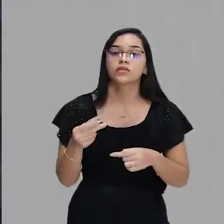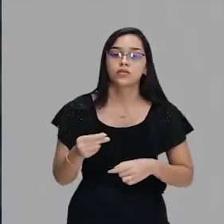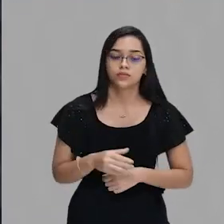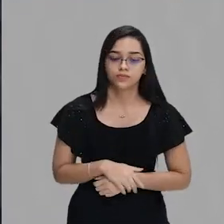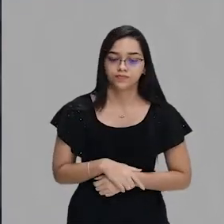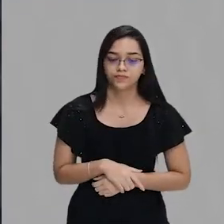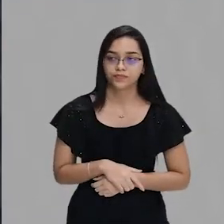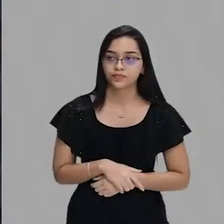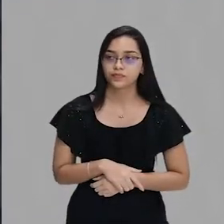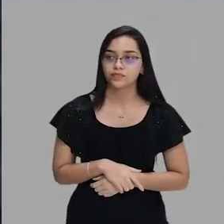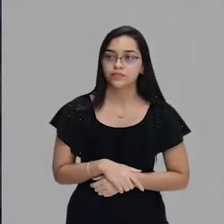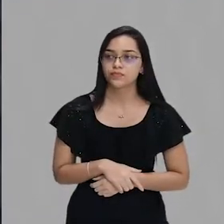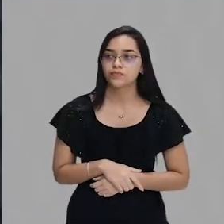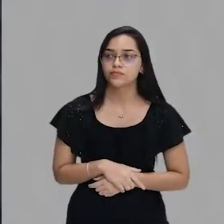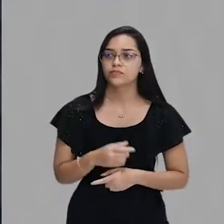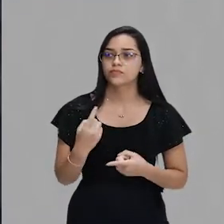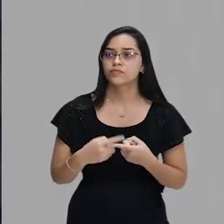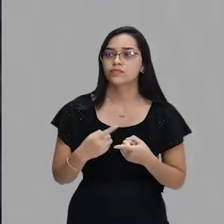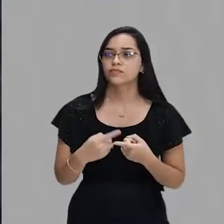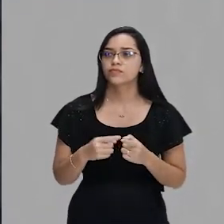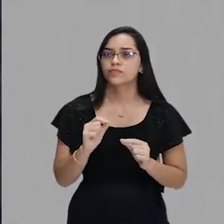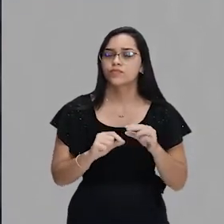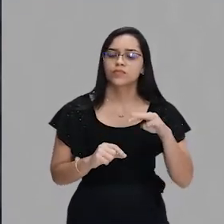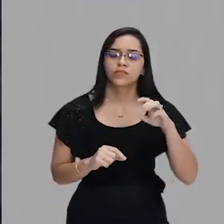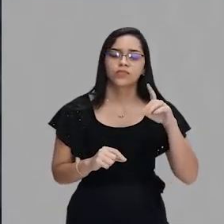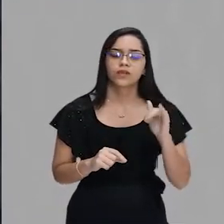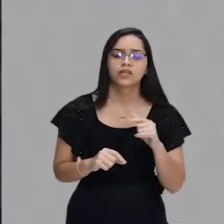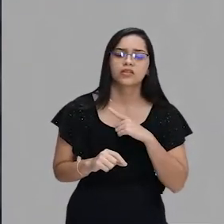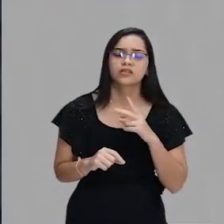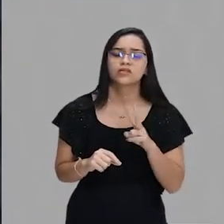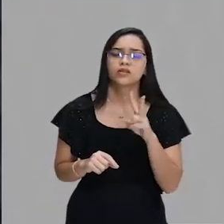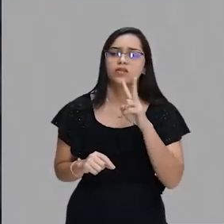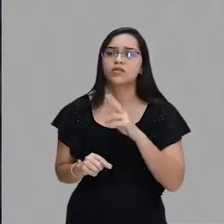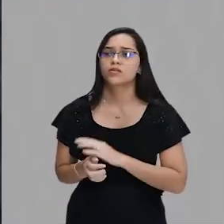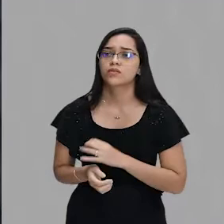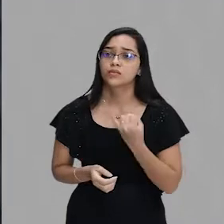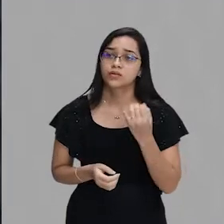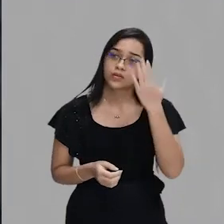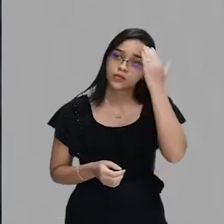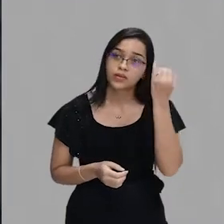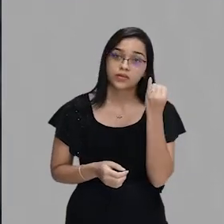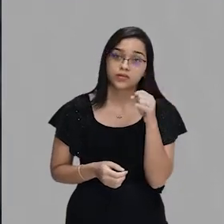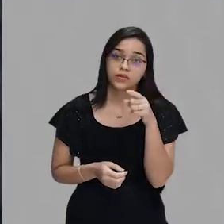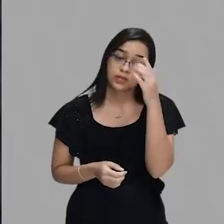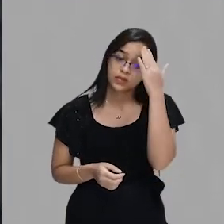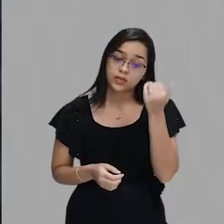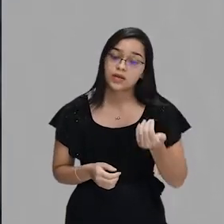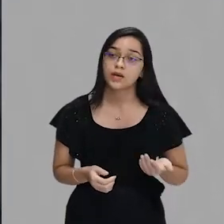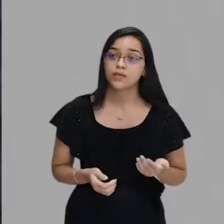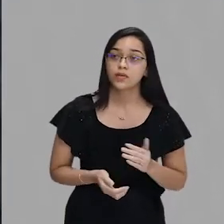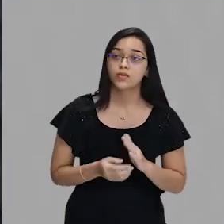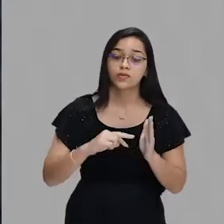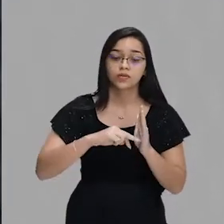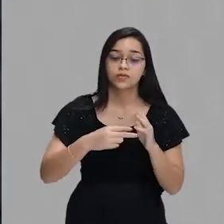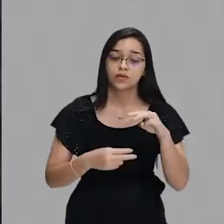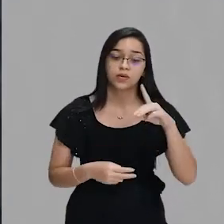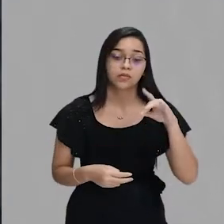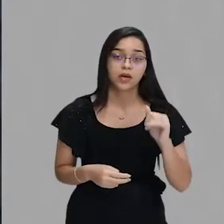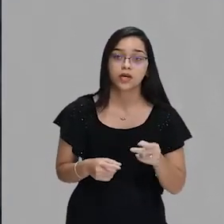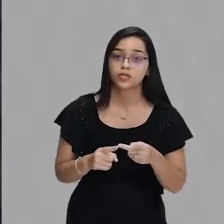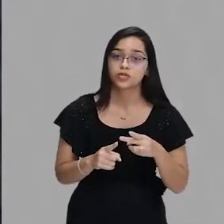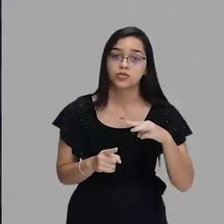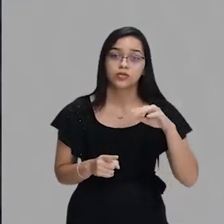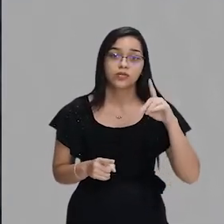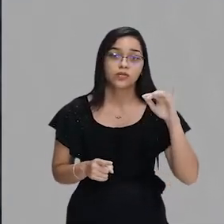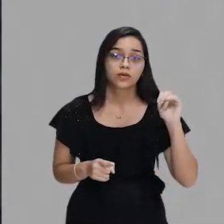disputa? Não vou pensar. Por que ele botou, então, professor? Média, botou esses valores? Para saber se você sabe, né, o que é média, o que é mediana, qual